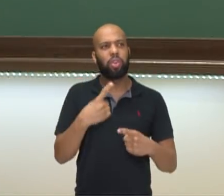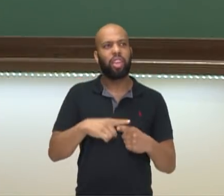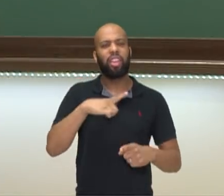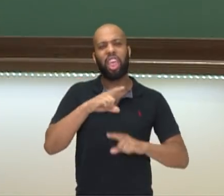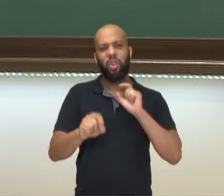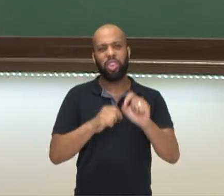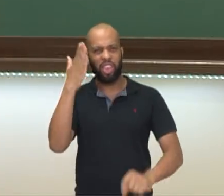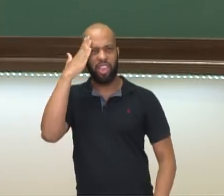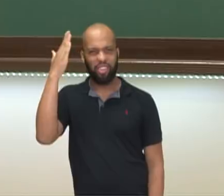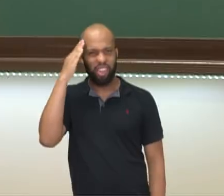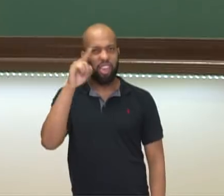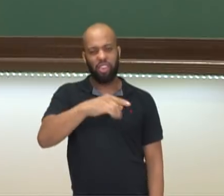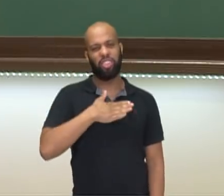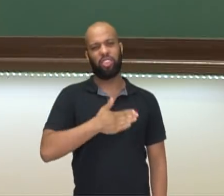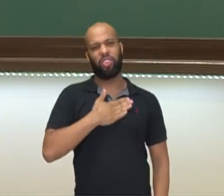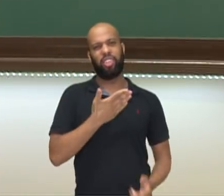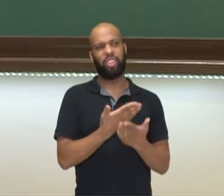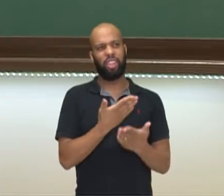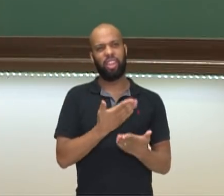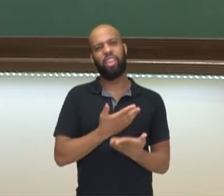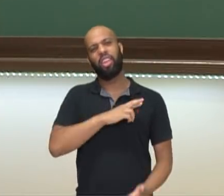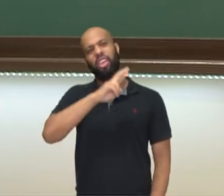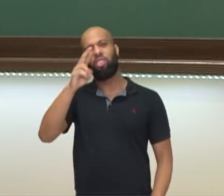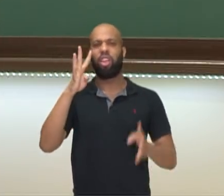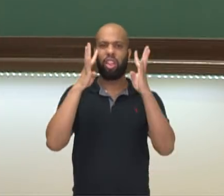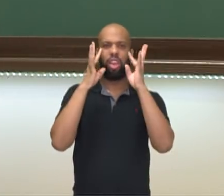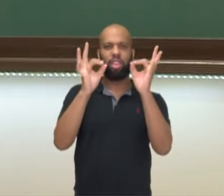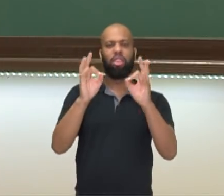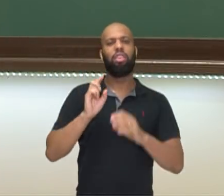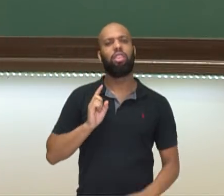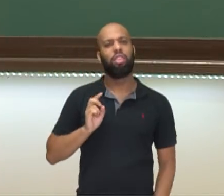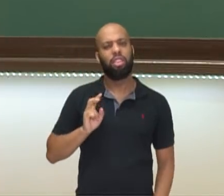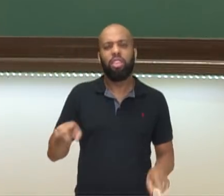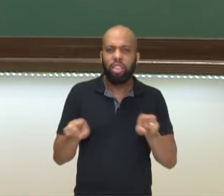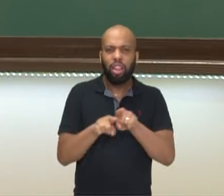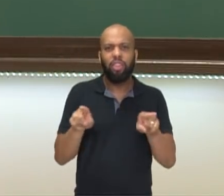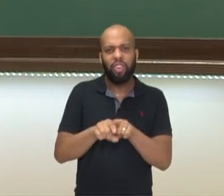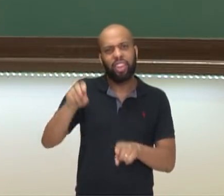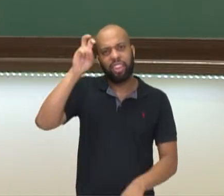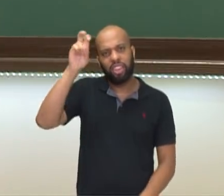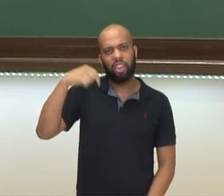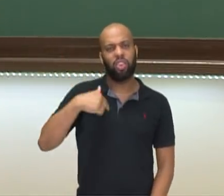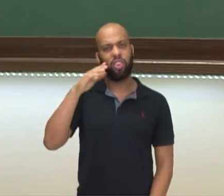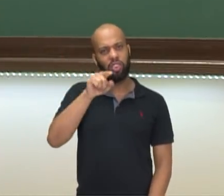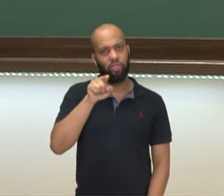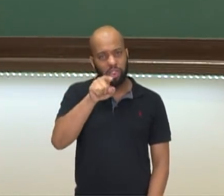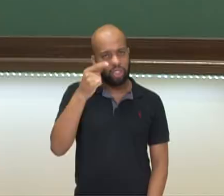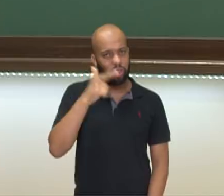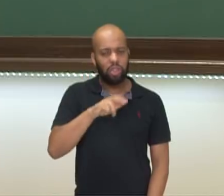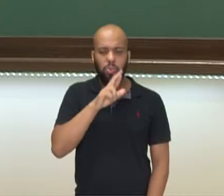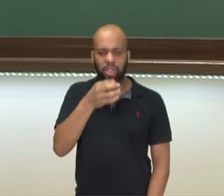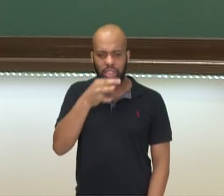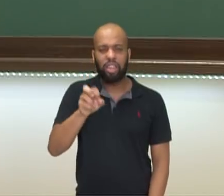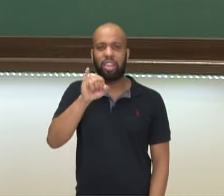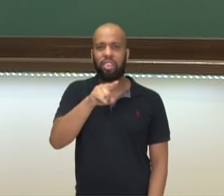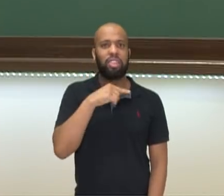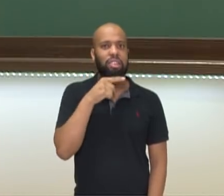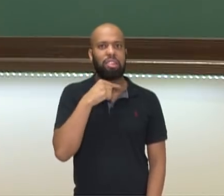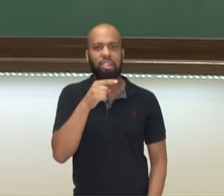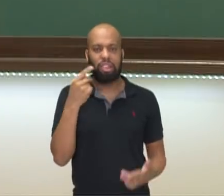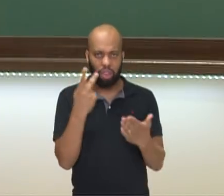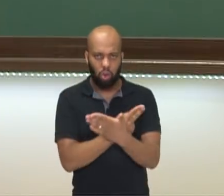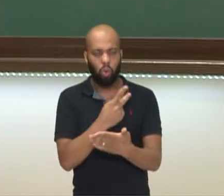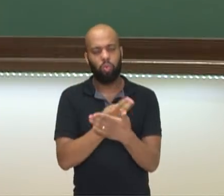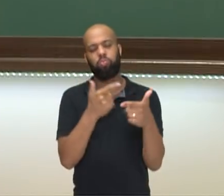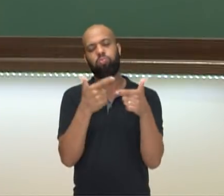recebe, vocês gostam muito da nossa aula, prestam muita atenção, são inteligentes, eu sei que vocês acertaram. Mas quem não acertou, não tem problema.